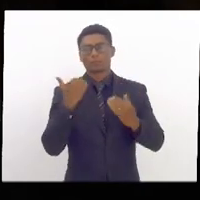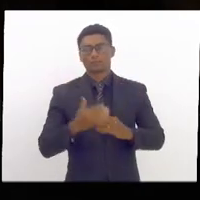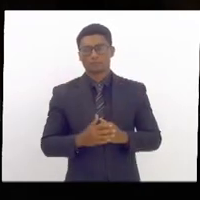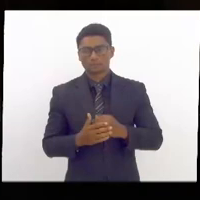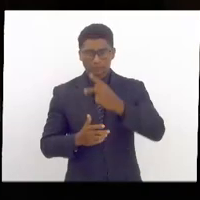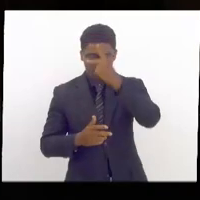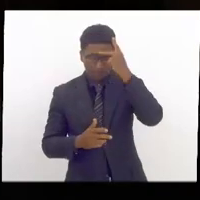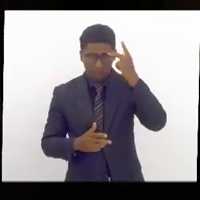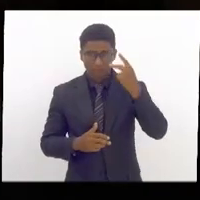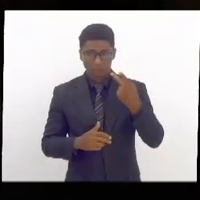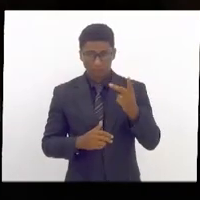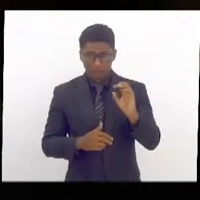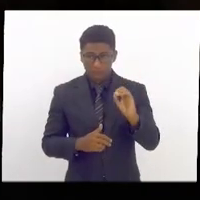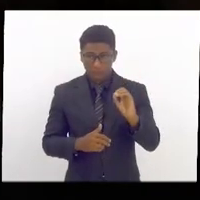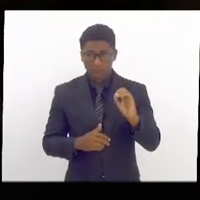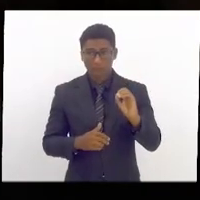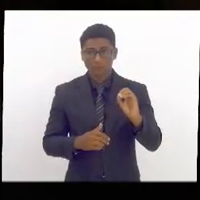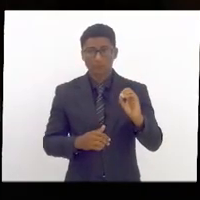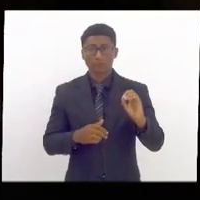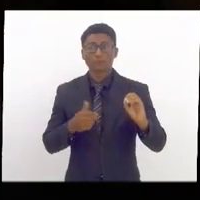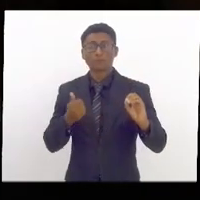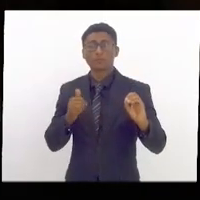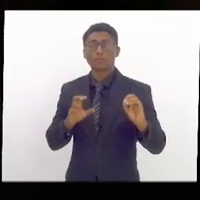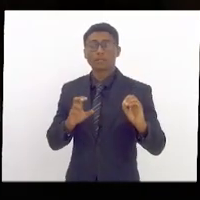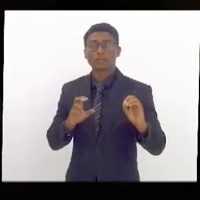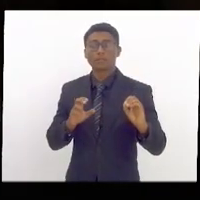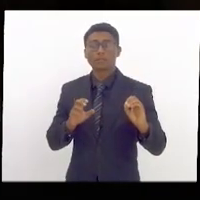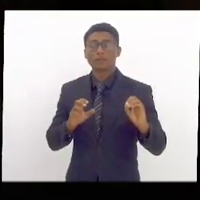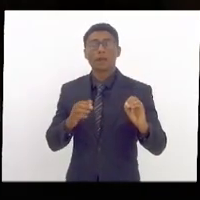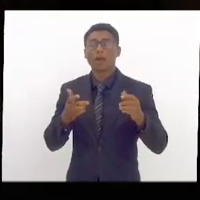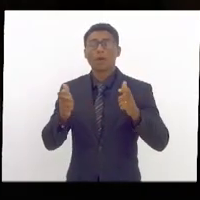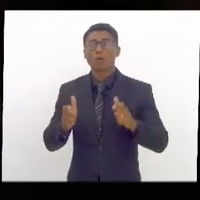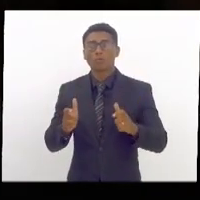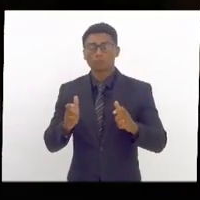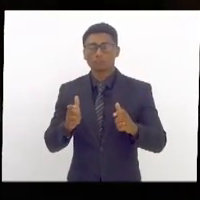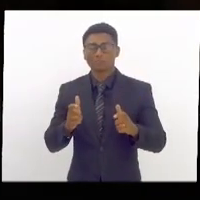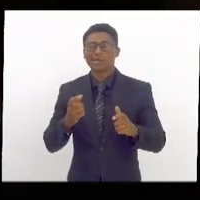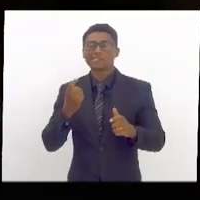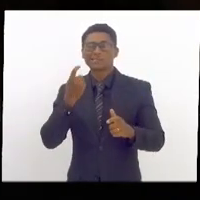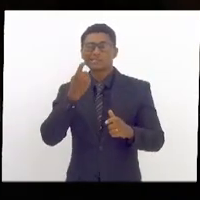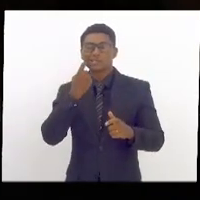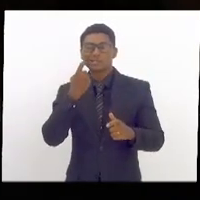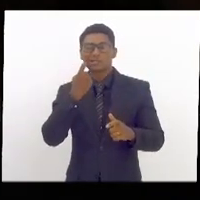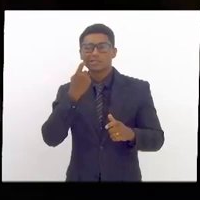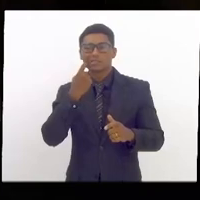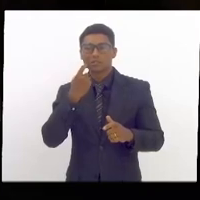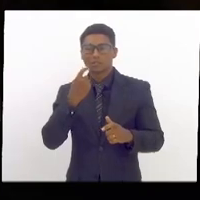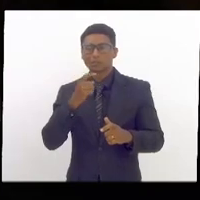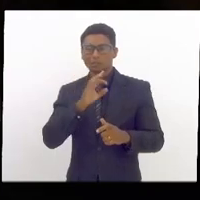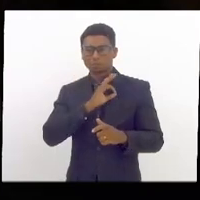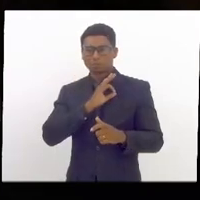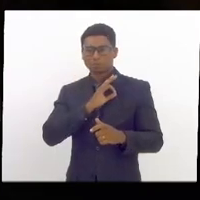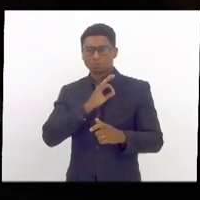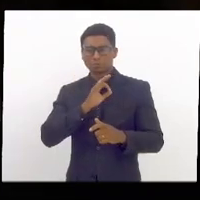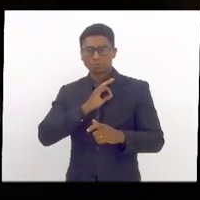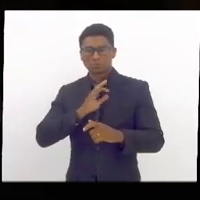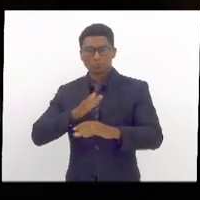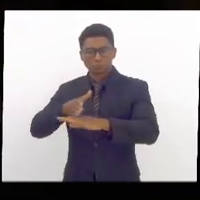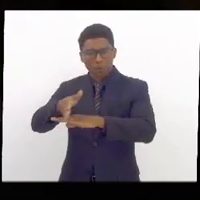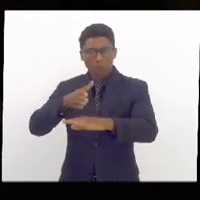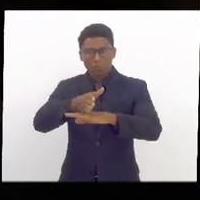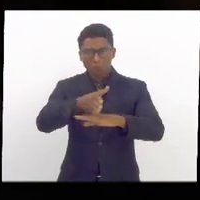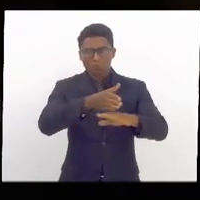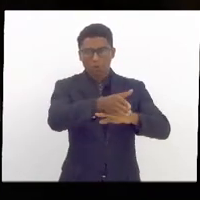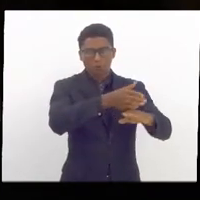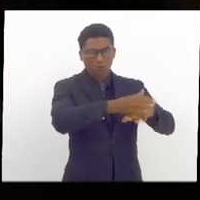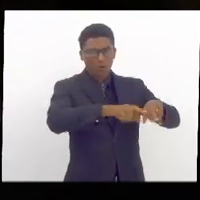20, 15 foram apenas na última sexta-feira em ações policiais. Ações essas que a